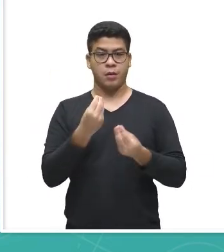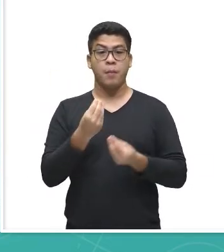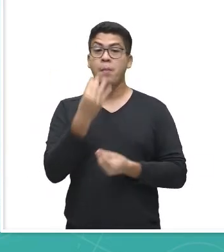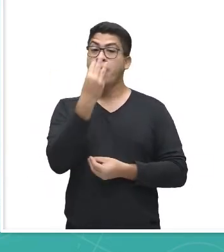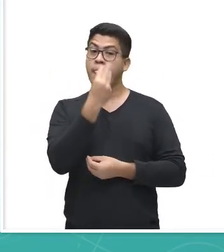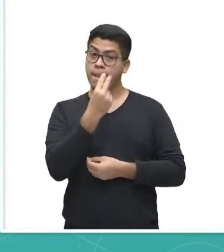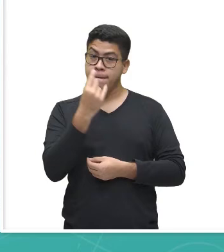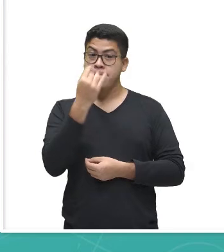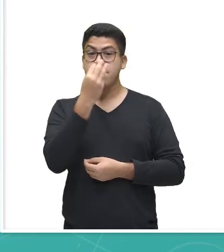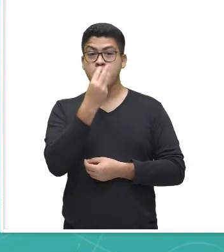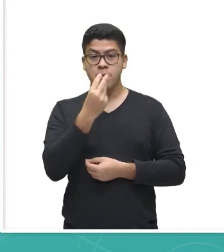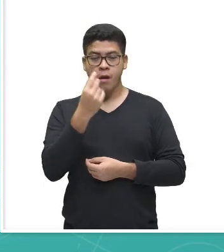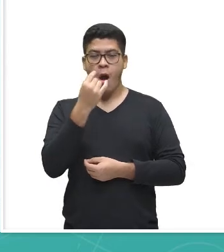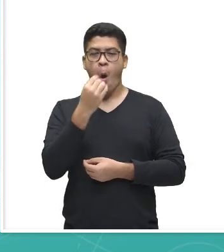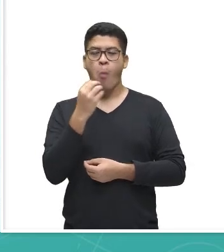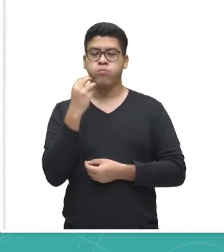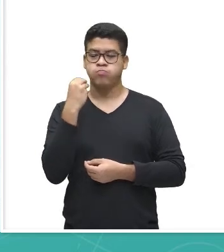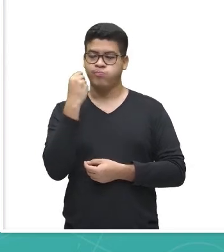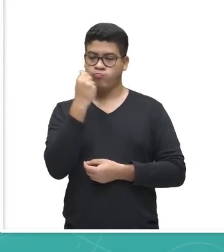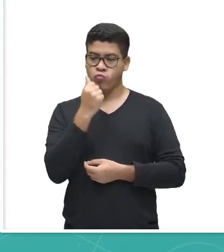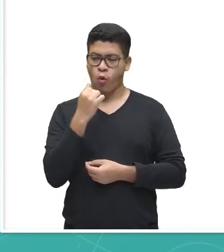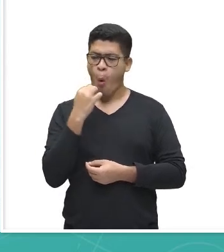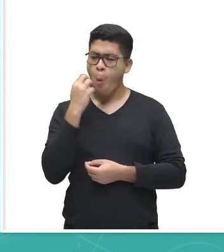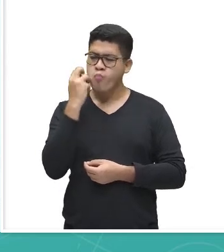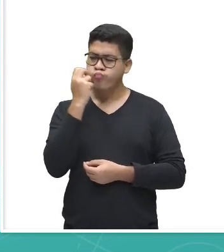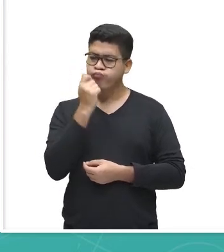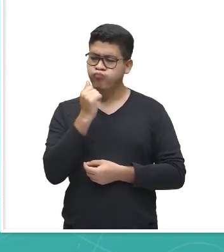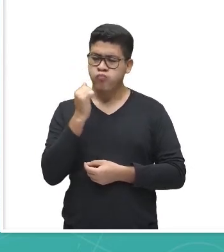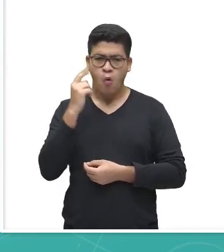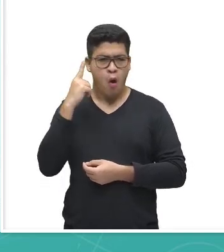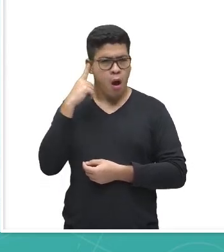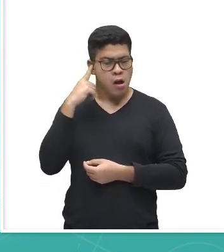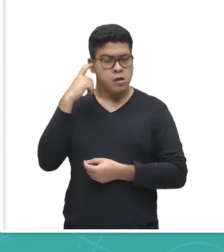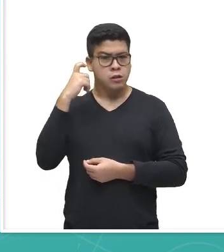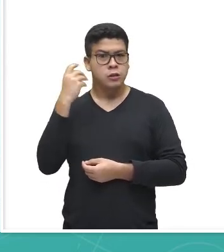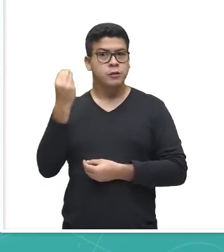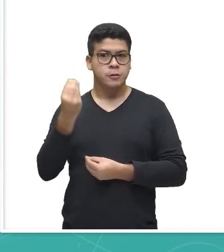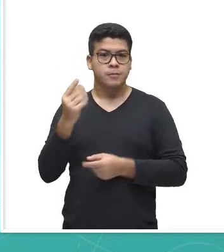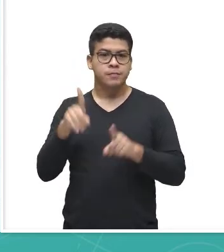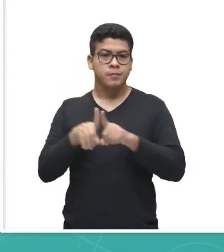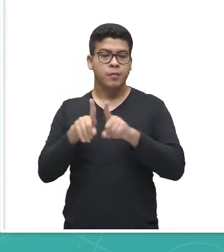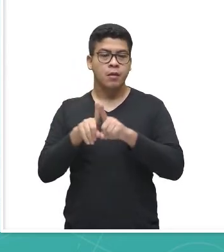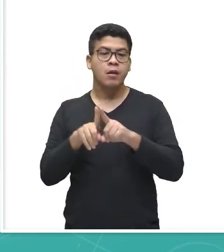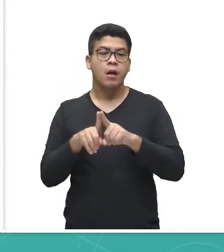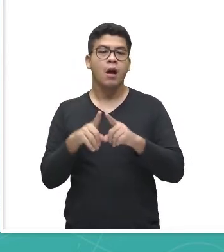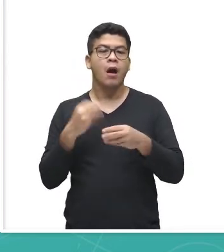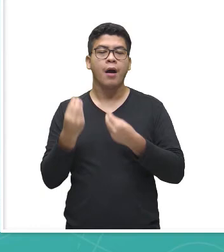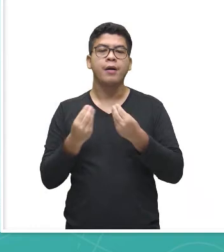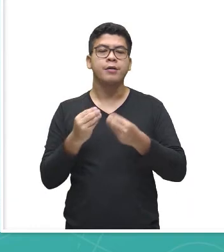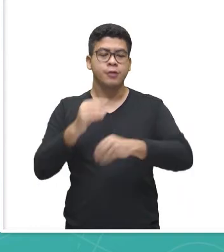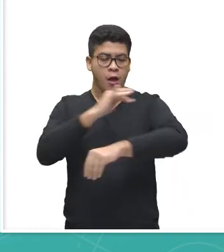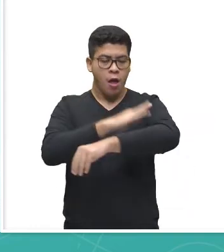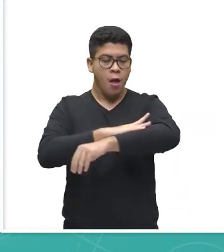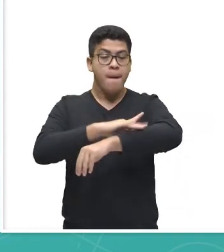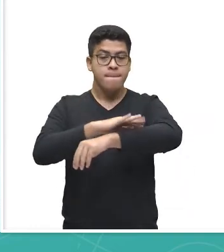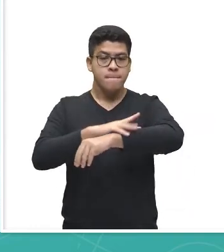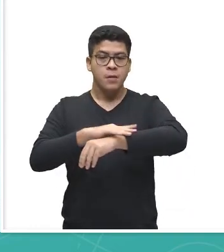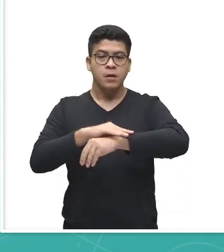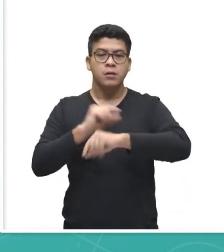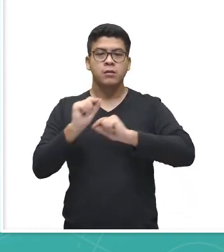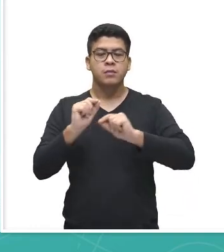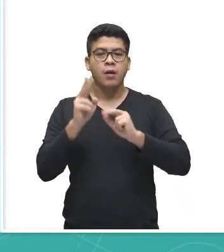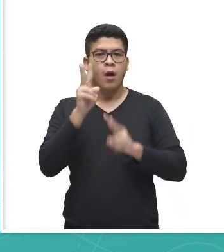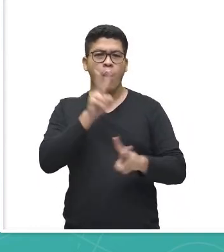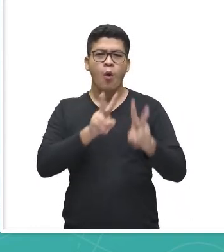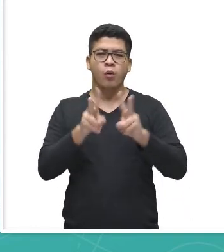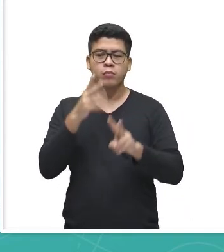sabor, a crocância, né, que está relacionado com o som, e a textura, relacionado com o tato. E aqui na imagem a gente